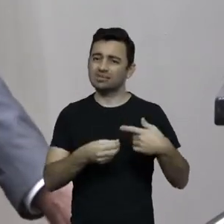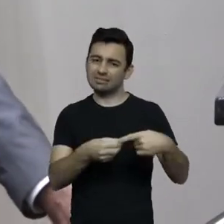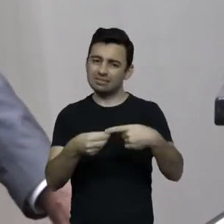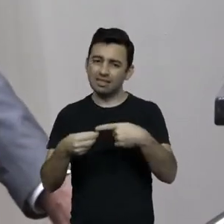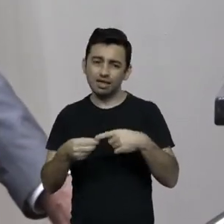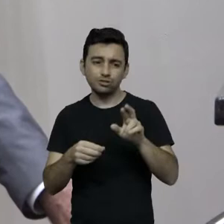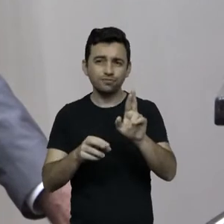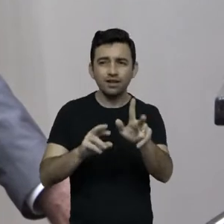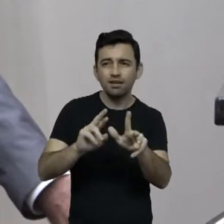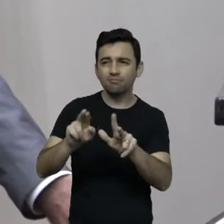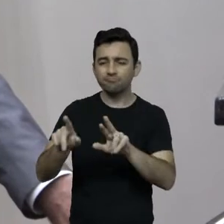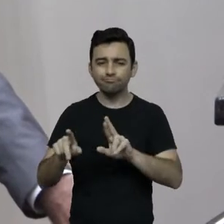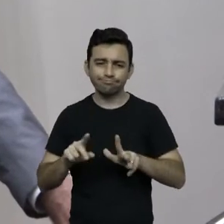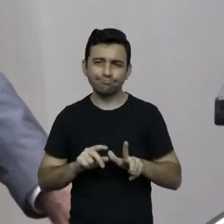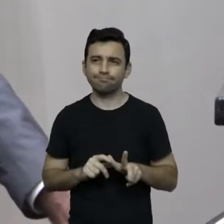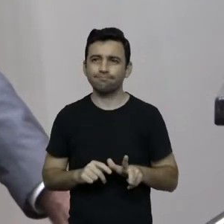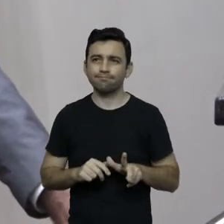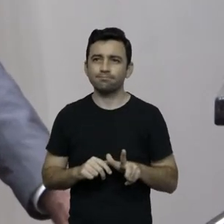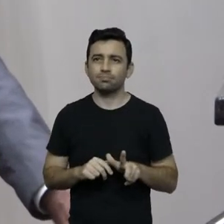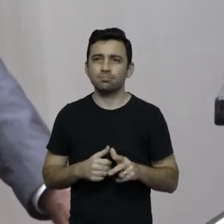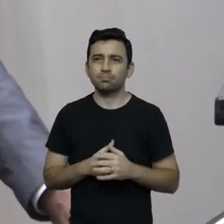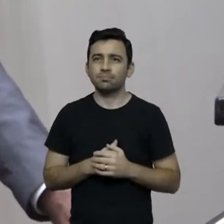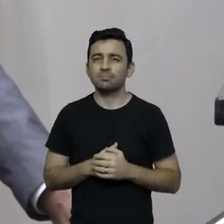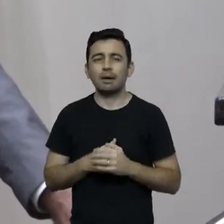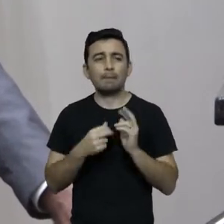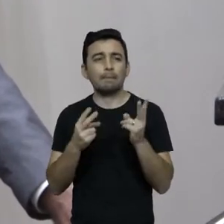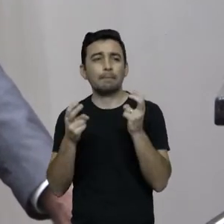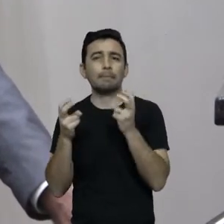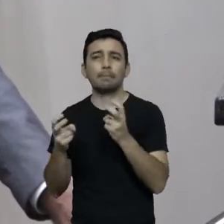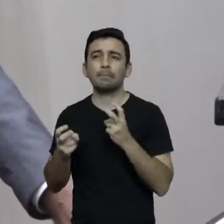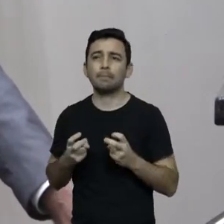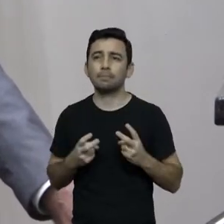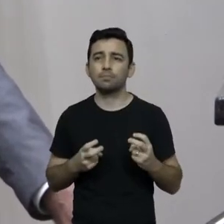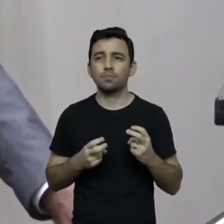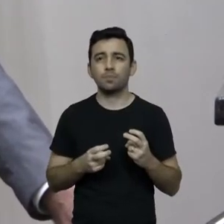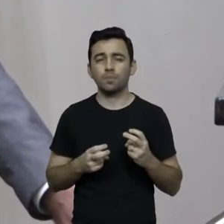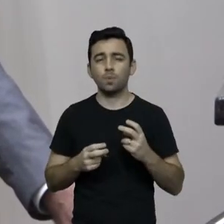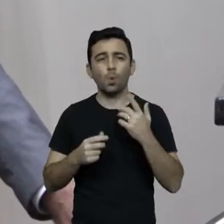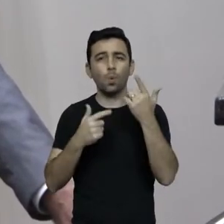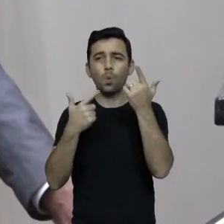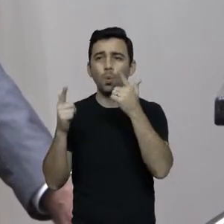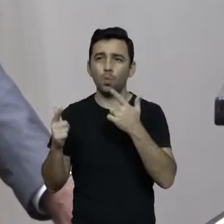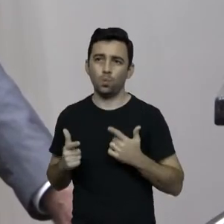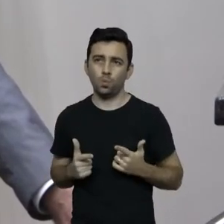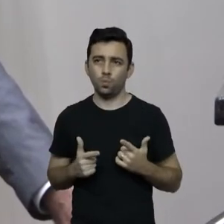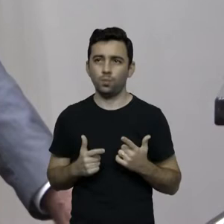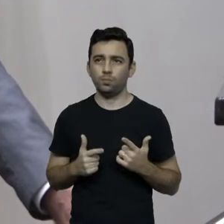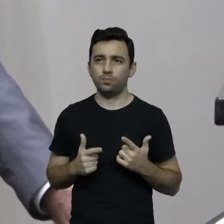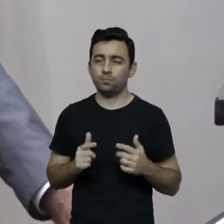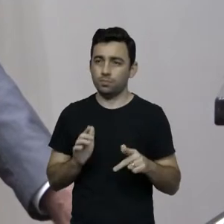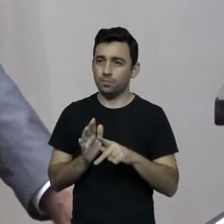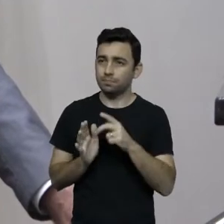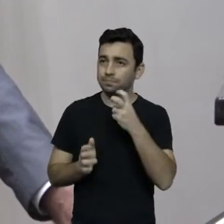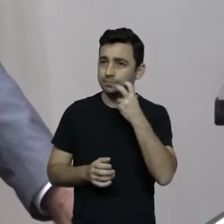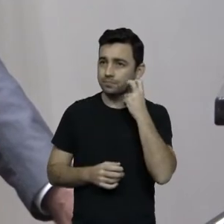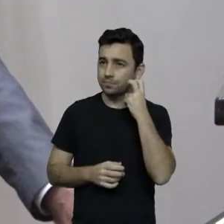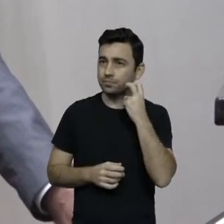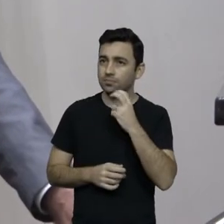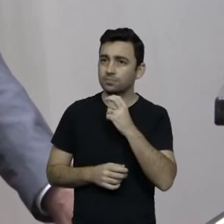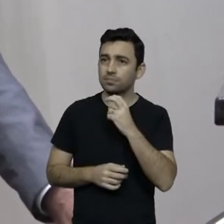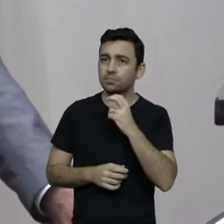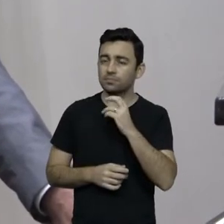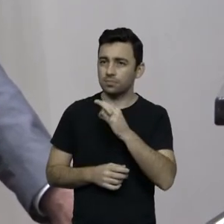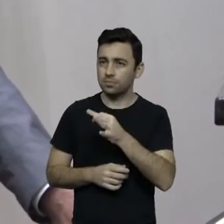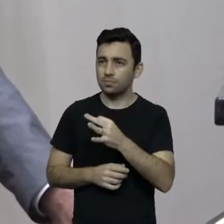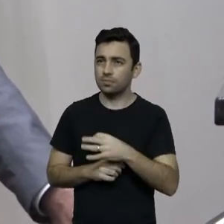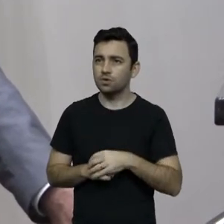diferentes é do que a gente vê por aí deputador Vampiro no sul